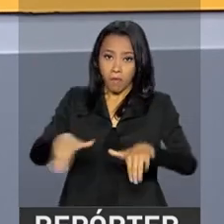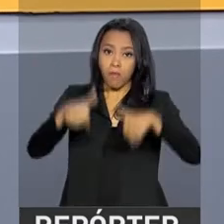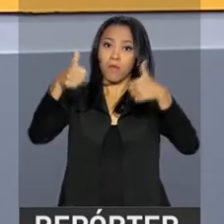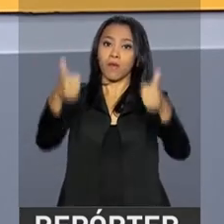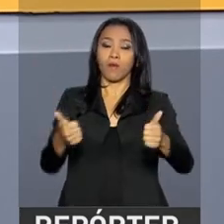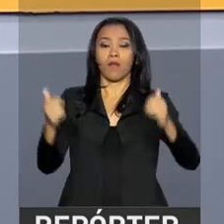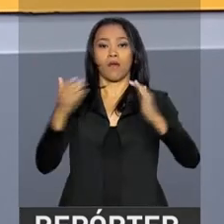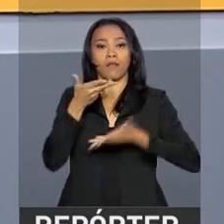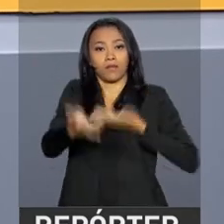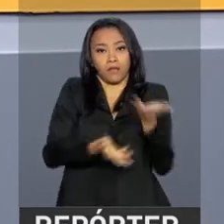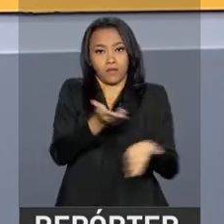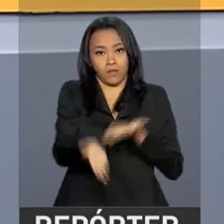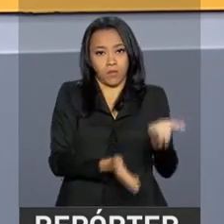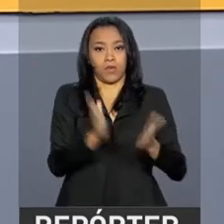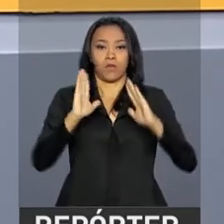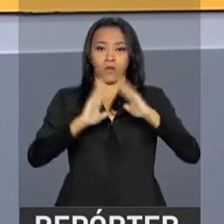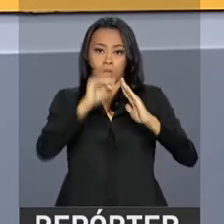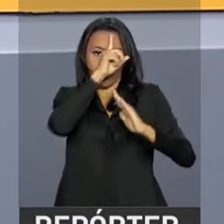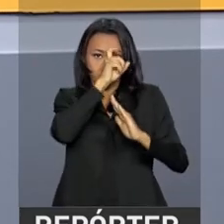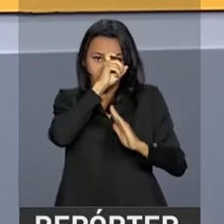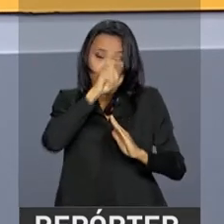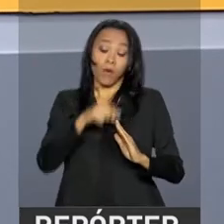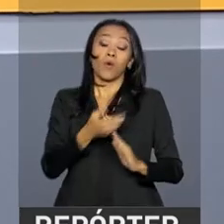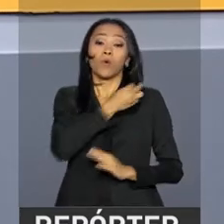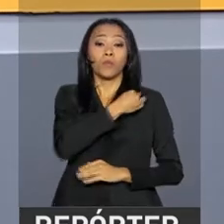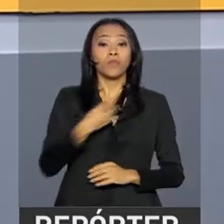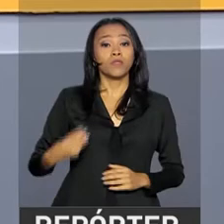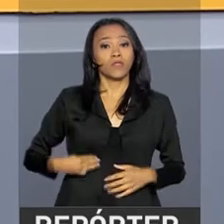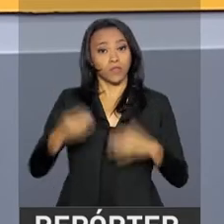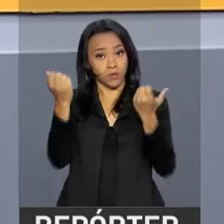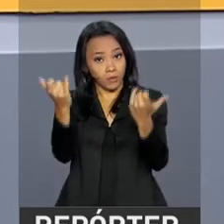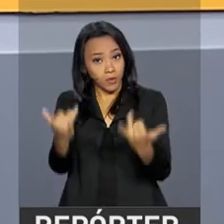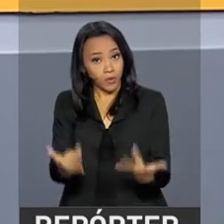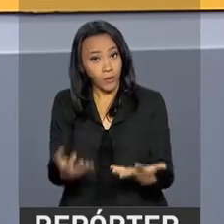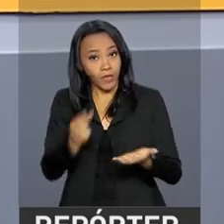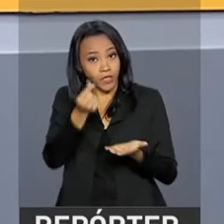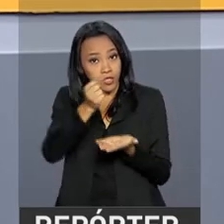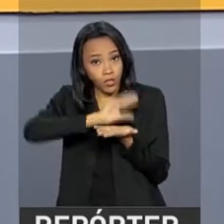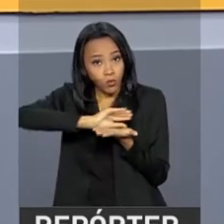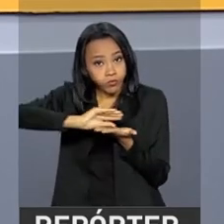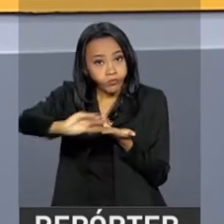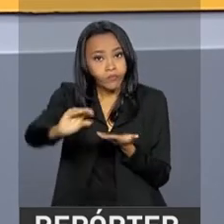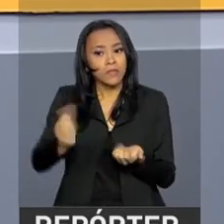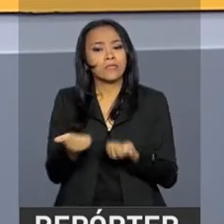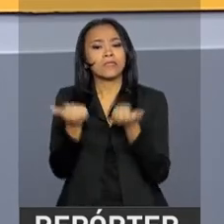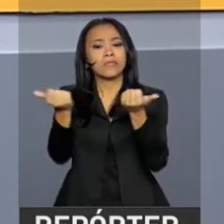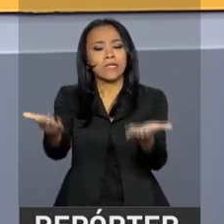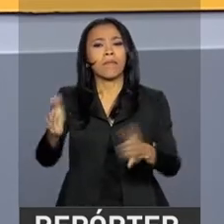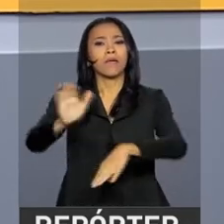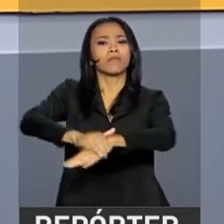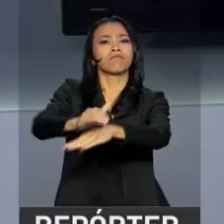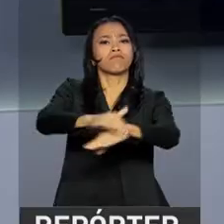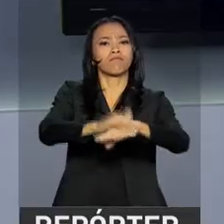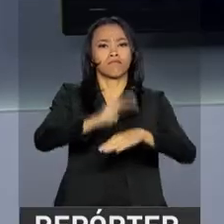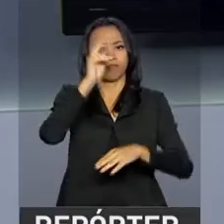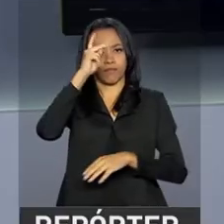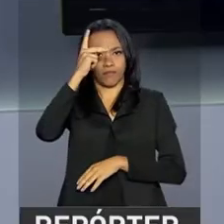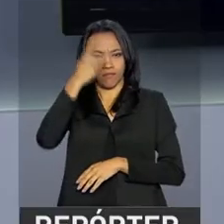ministro da saúde ricardo barros a liberação do dinheiro por meio de consórcio dá mais autonomia aos municípios